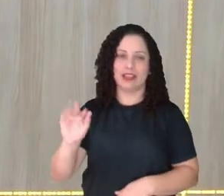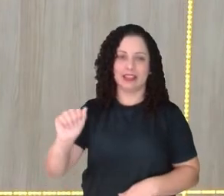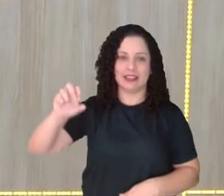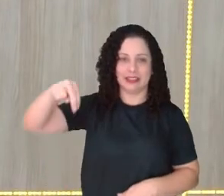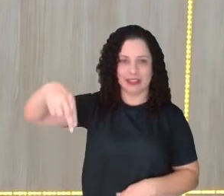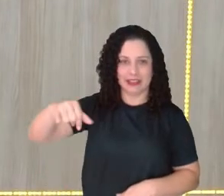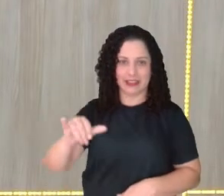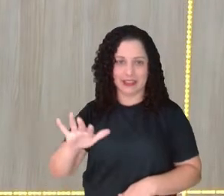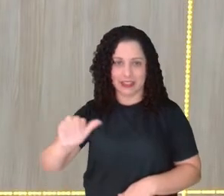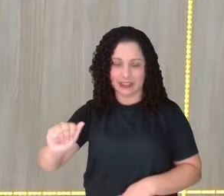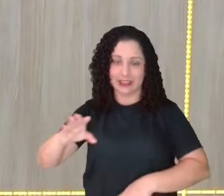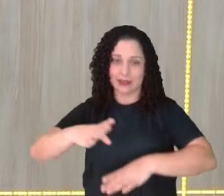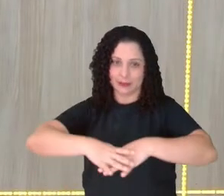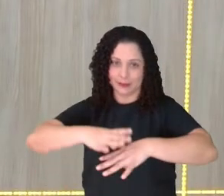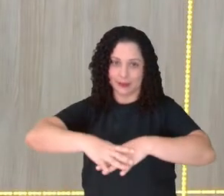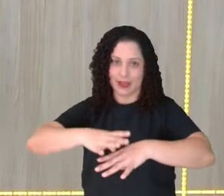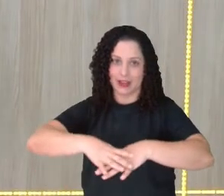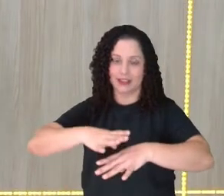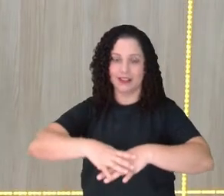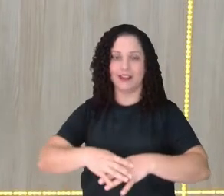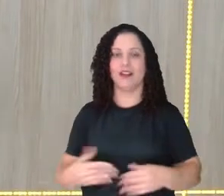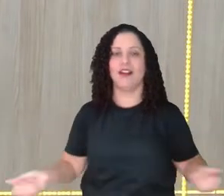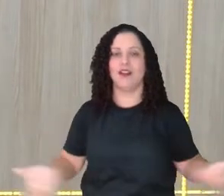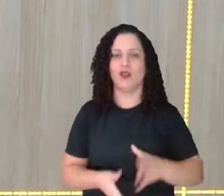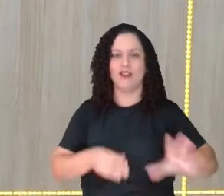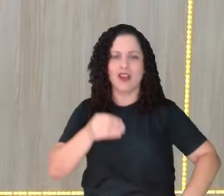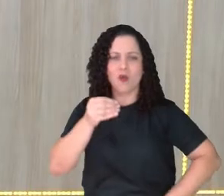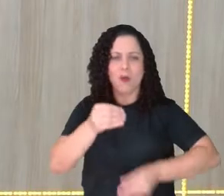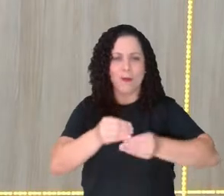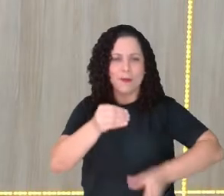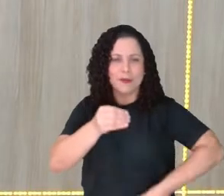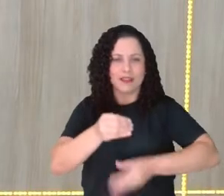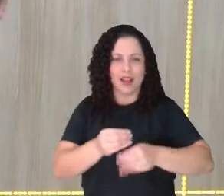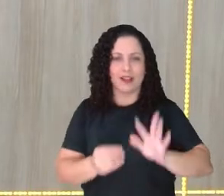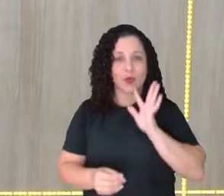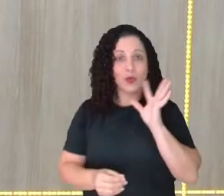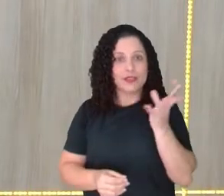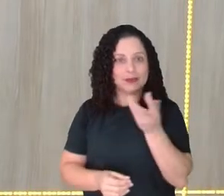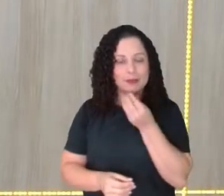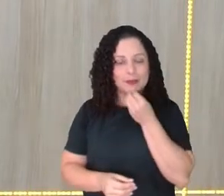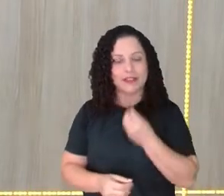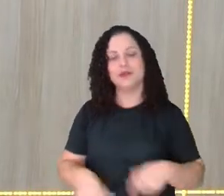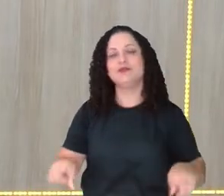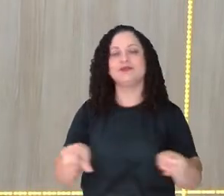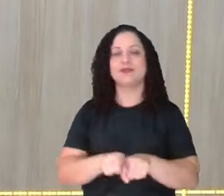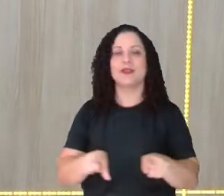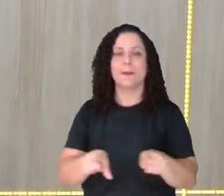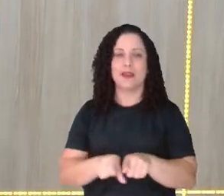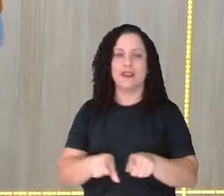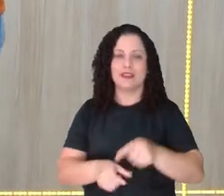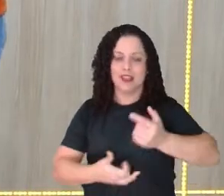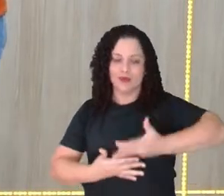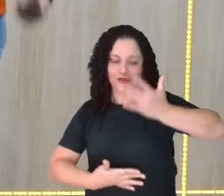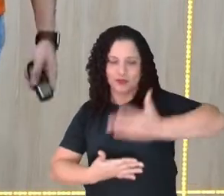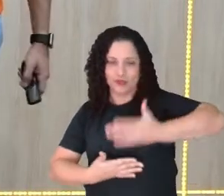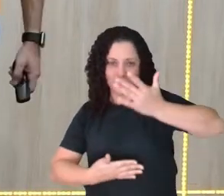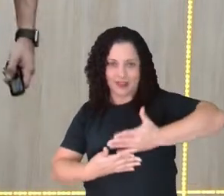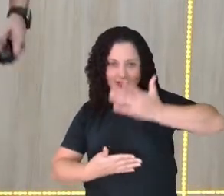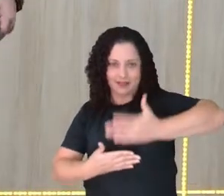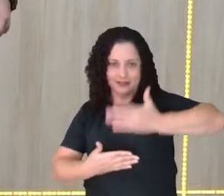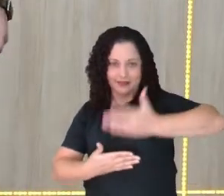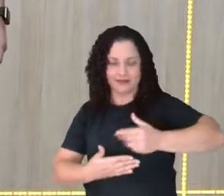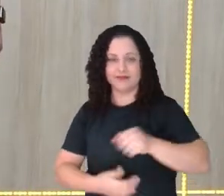matemática, certo? Ela vai estar aqui agregando conhecimento e verificando também aqui o chat. Então, se você